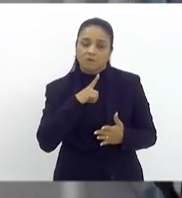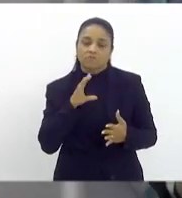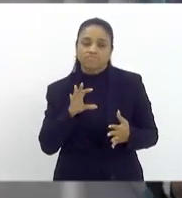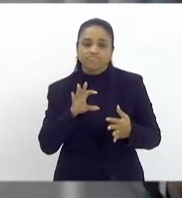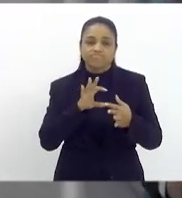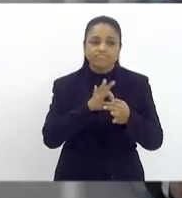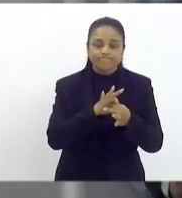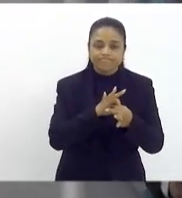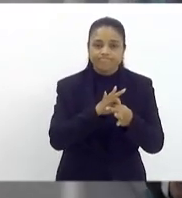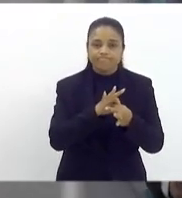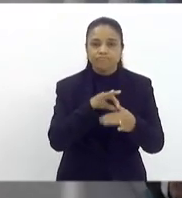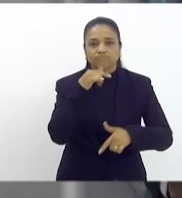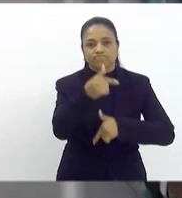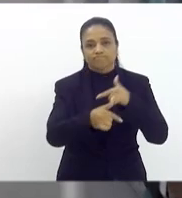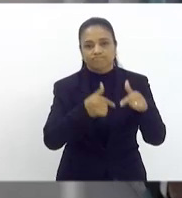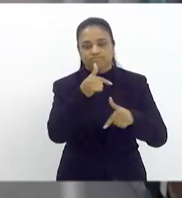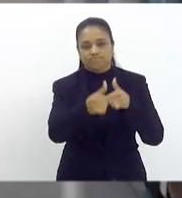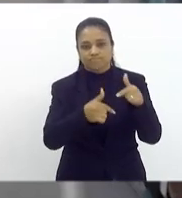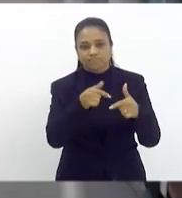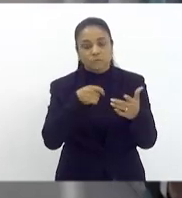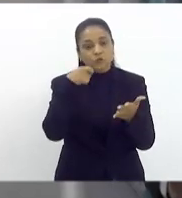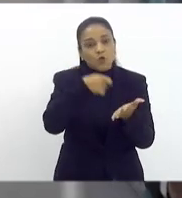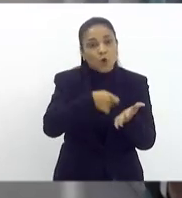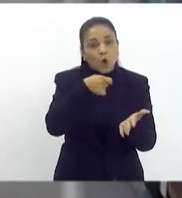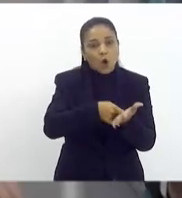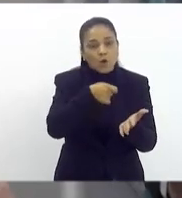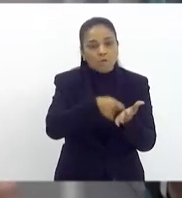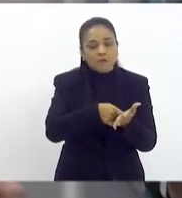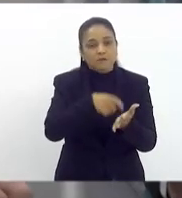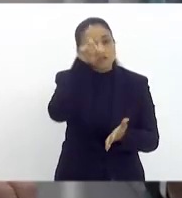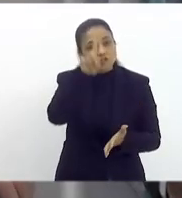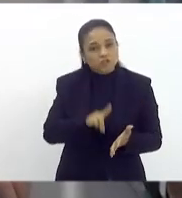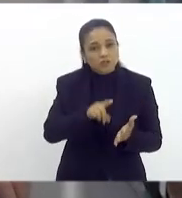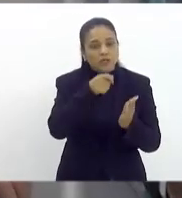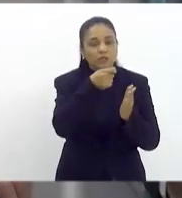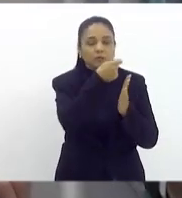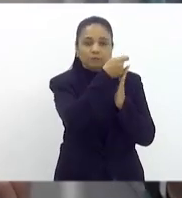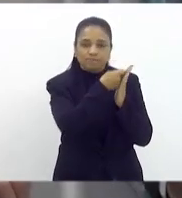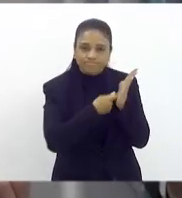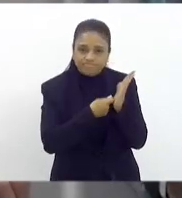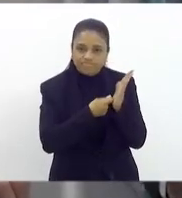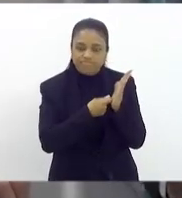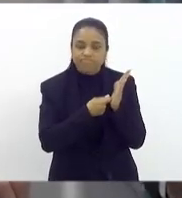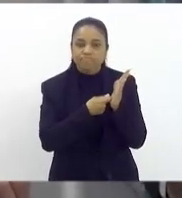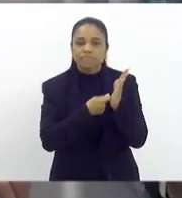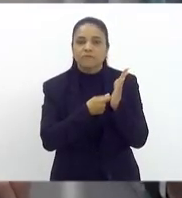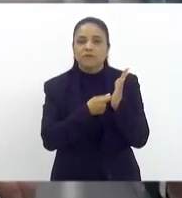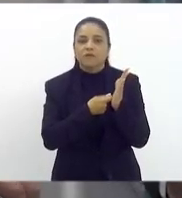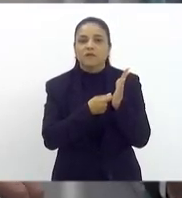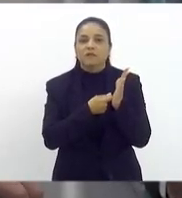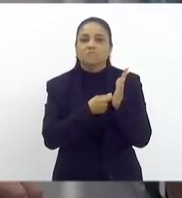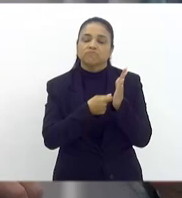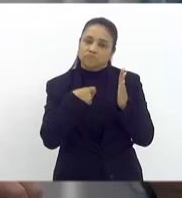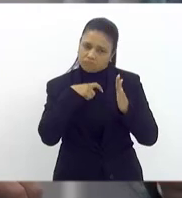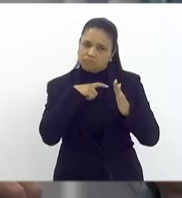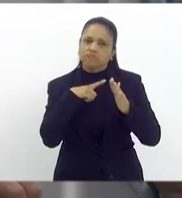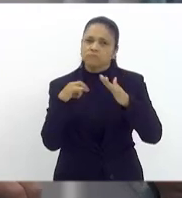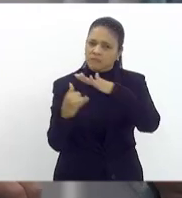de um serviço de cobrança de direitos autorais que tem uma natureza, sim, de